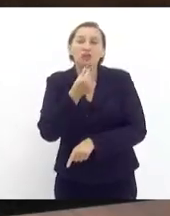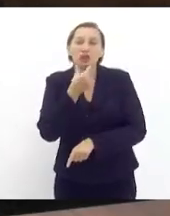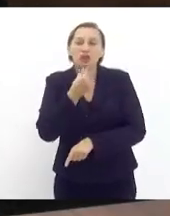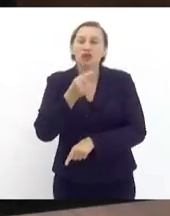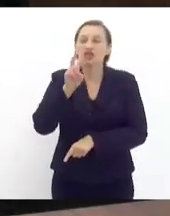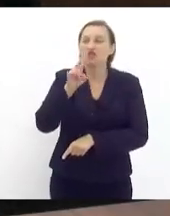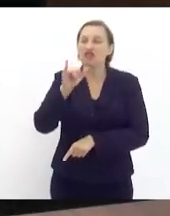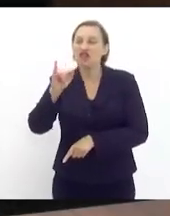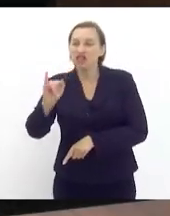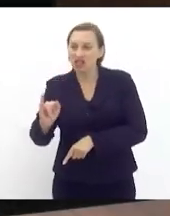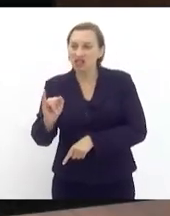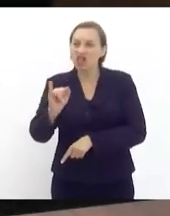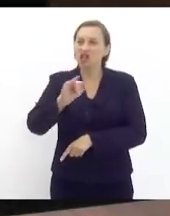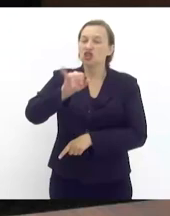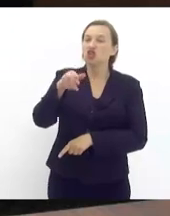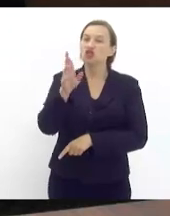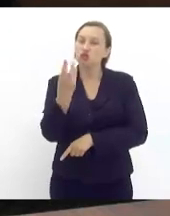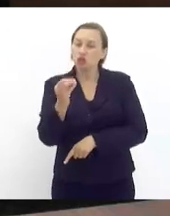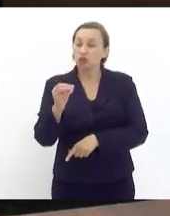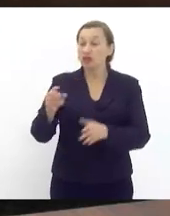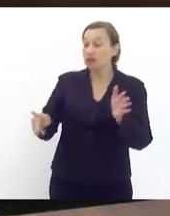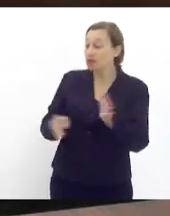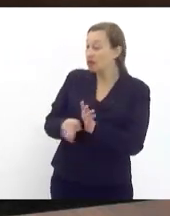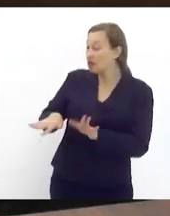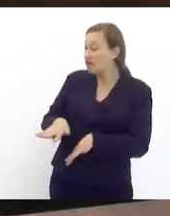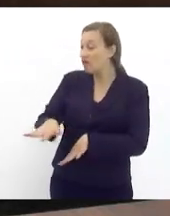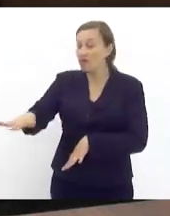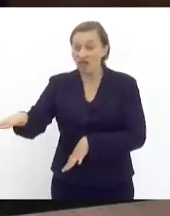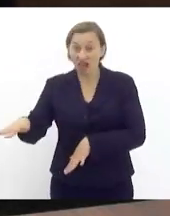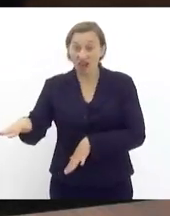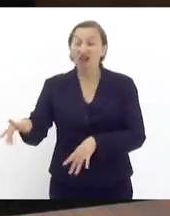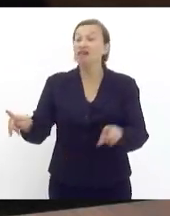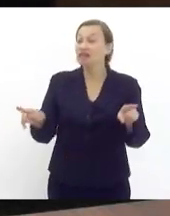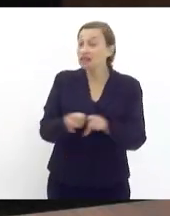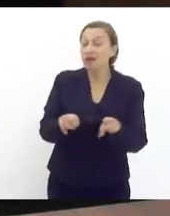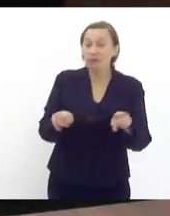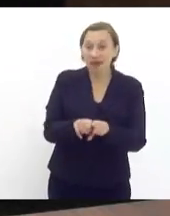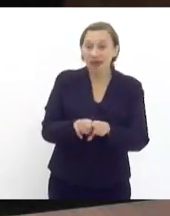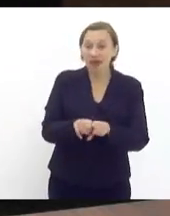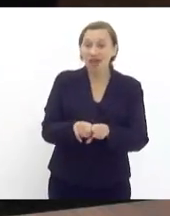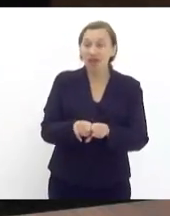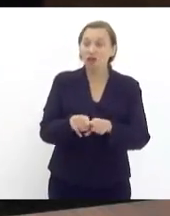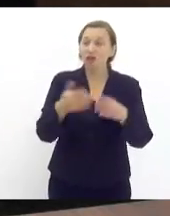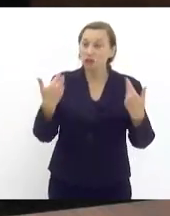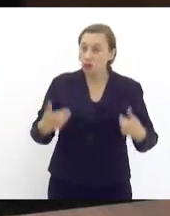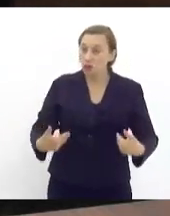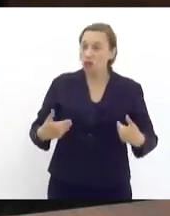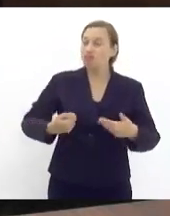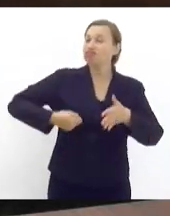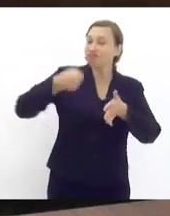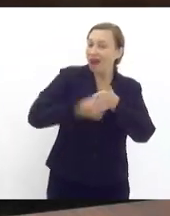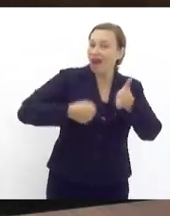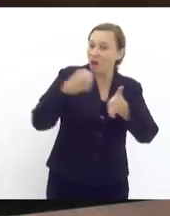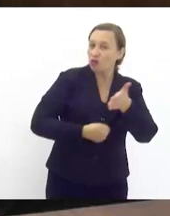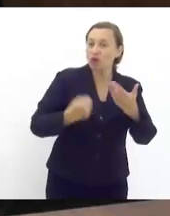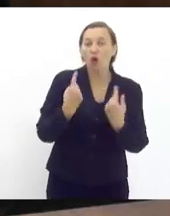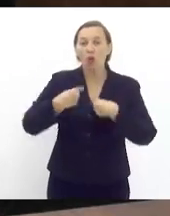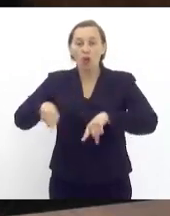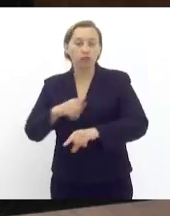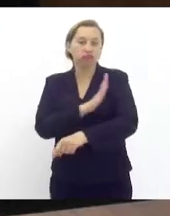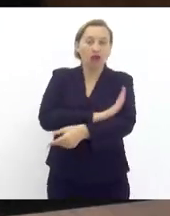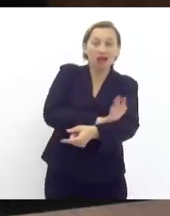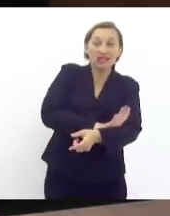Vinny Júnior que vem da favela que vem da Periferia e que também põe o seu corpo na luta contra